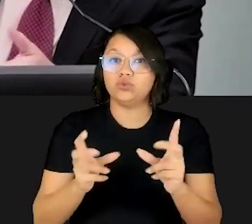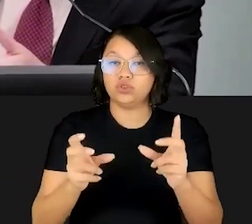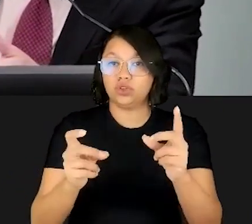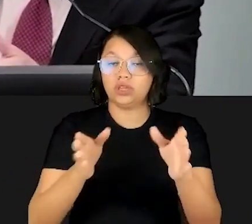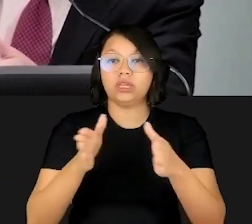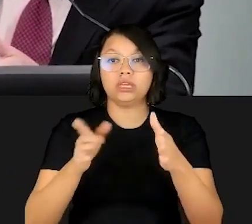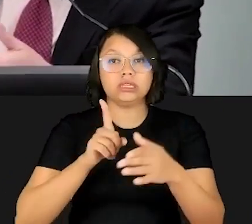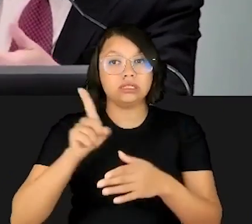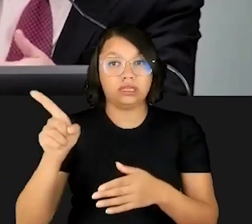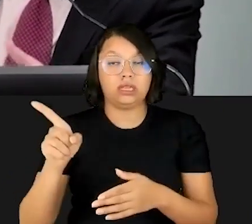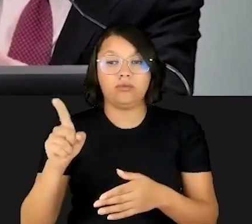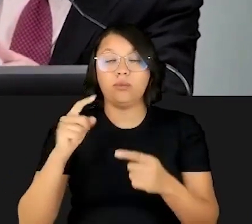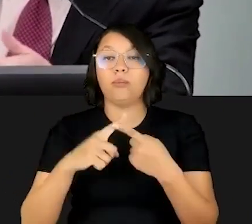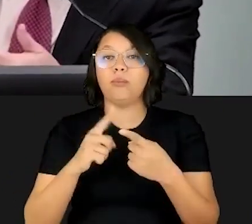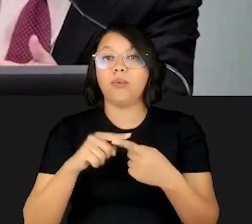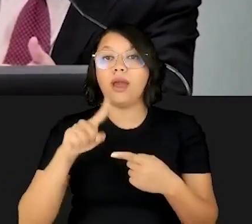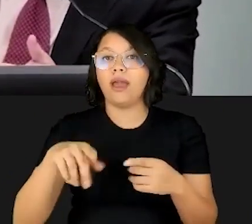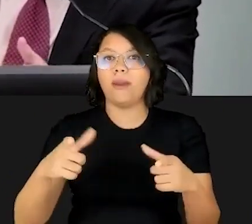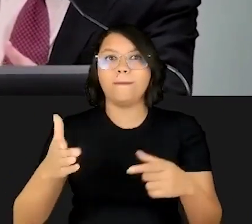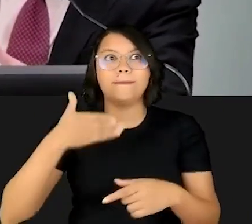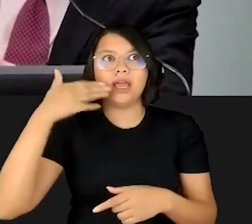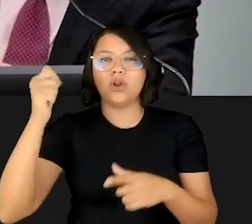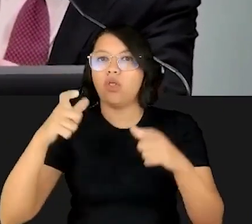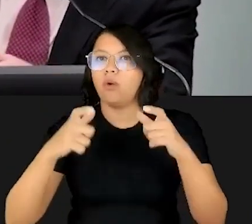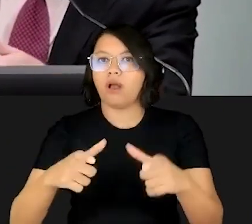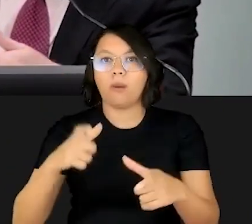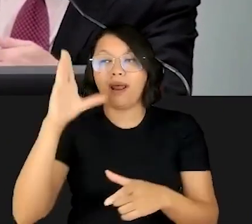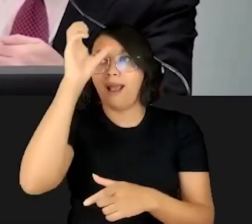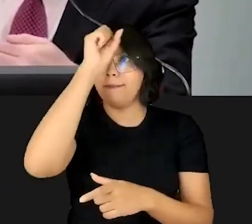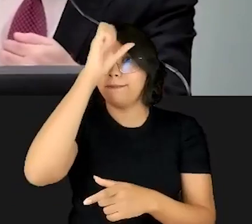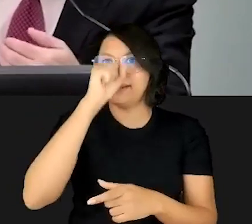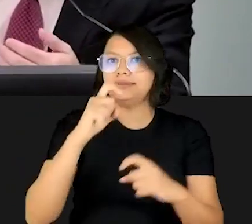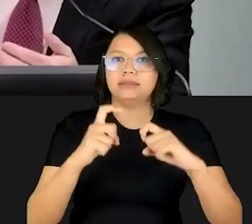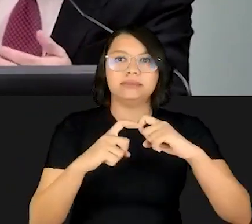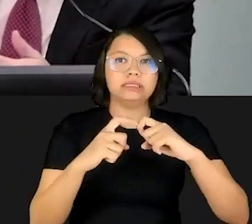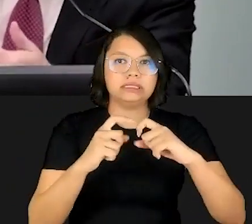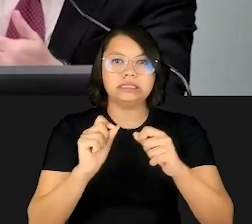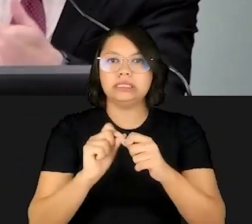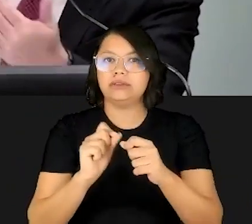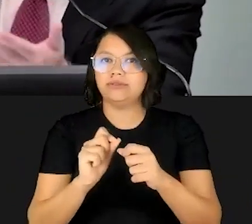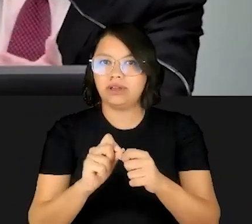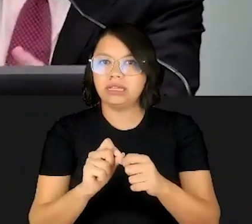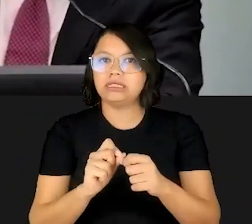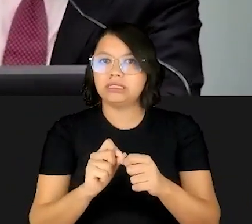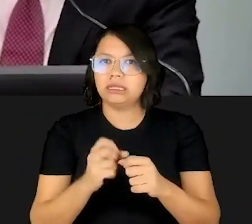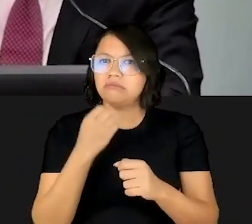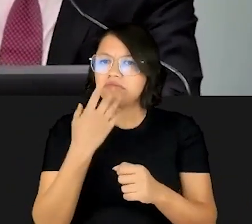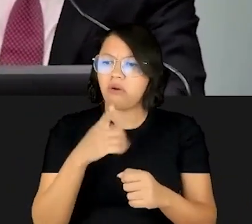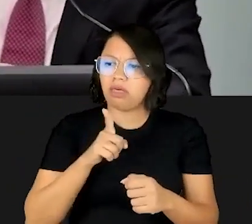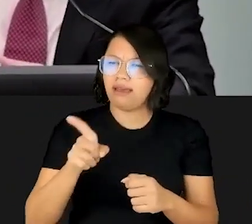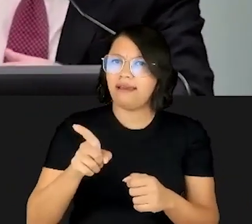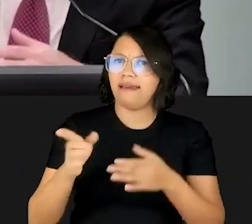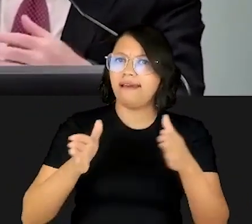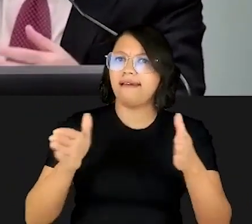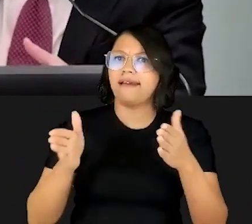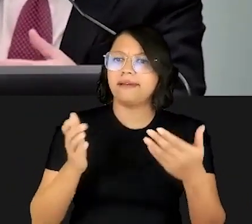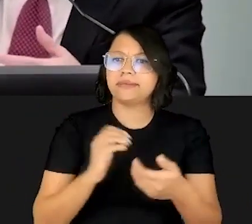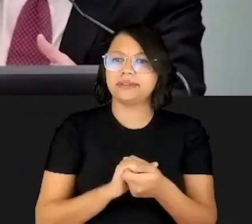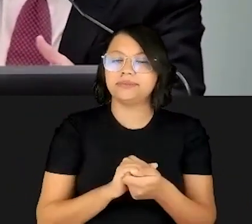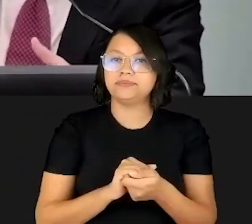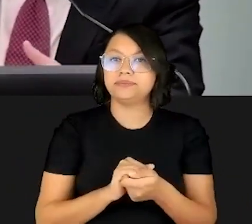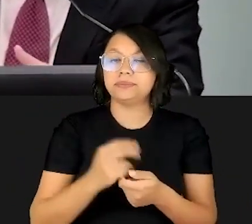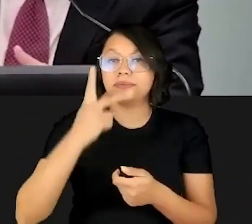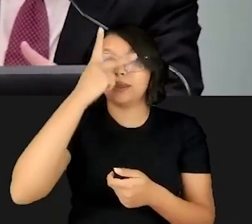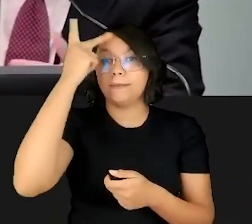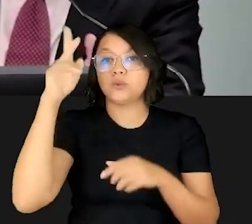o melhor local para você aprender medicina, se fazia uma medicina de ponta para aquela época, e pessoas